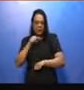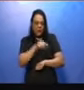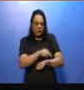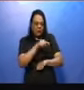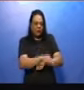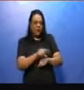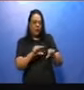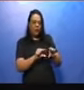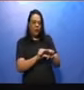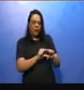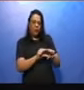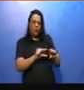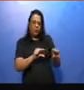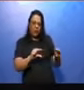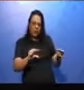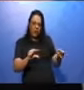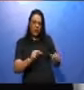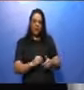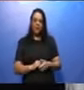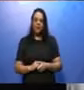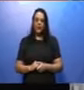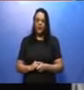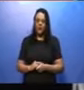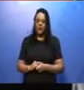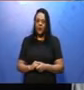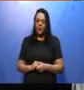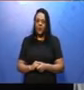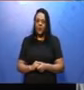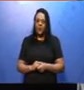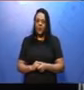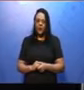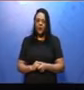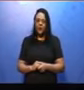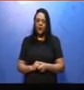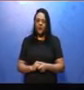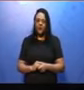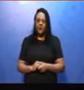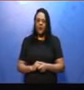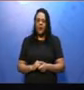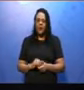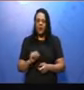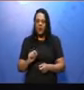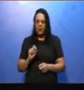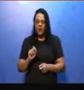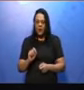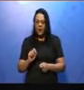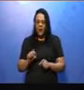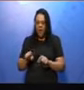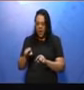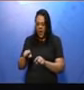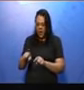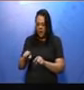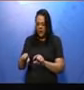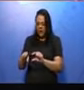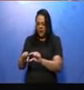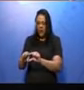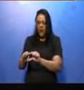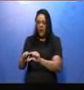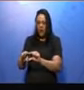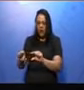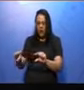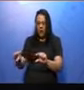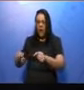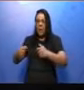essa ligação da palavra dependência com a palavra subordinada? É a oração que exerce dependência sobre